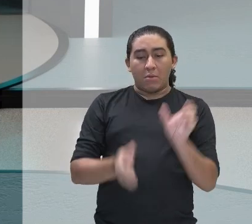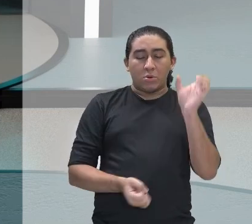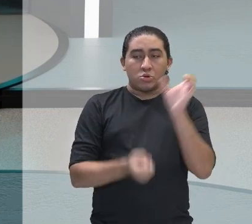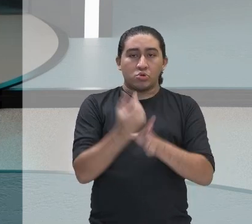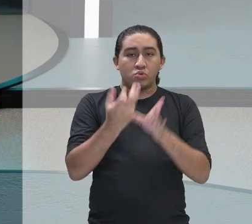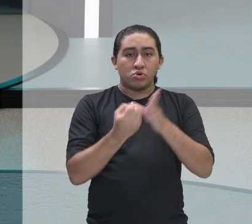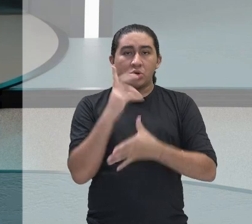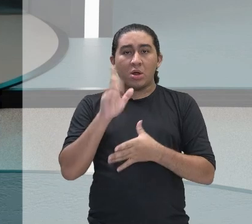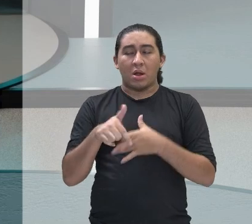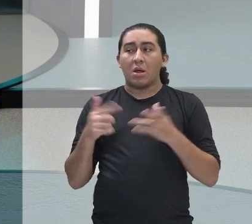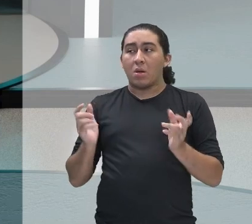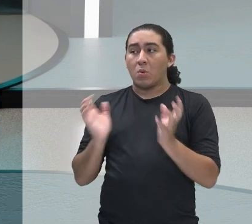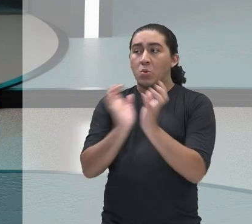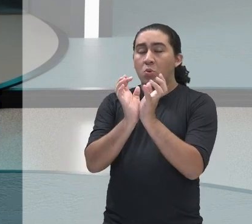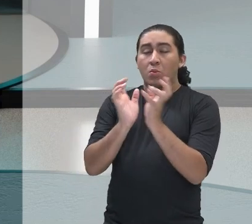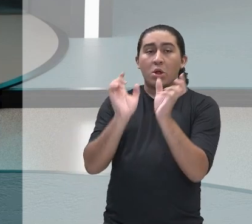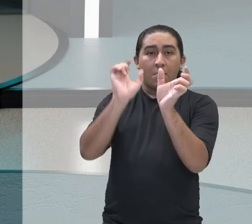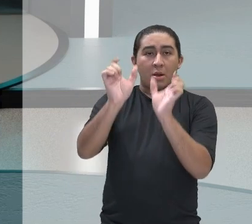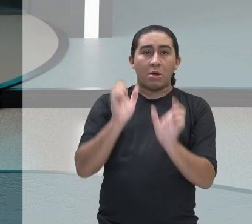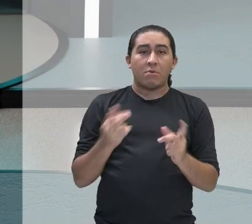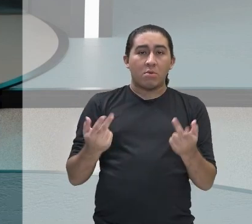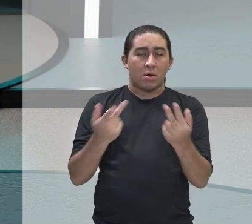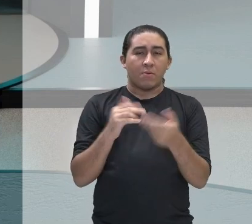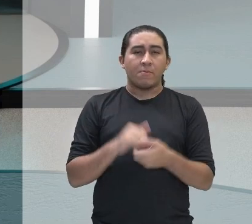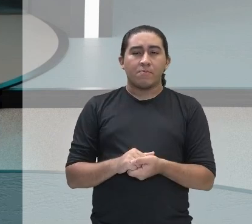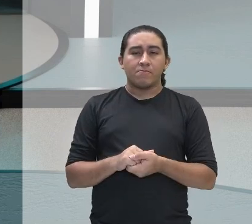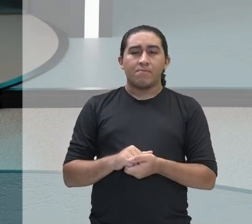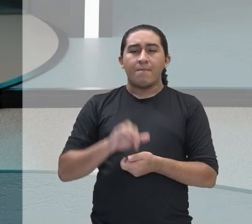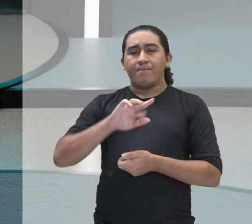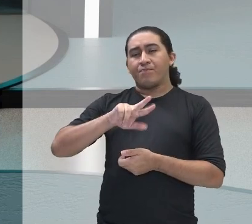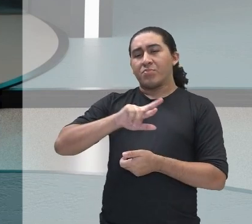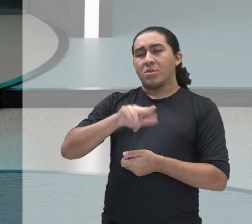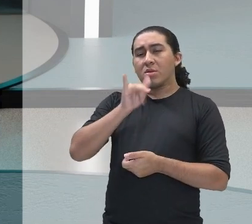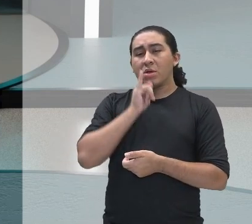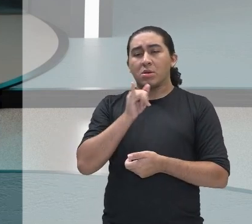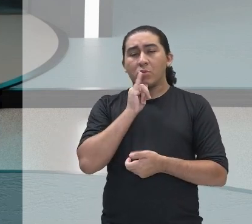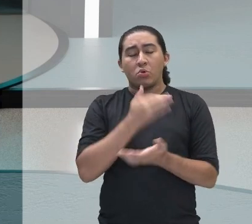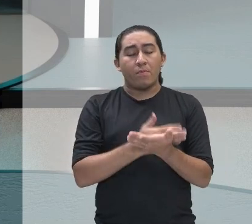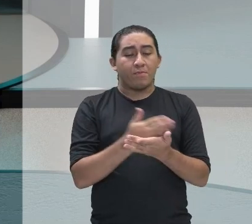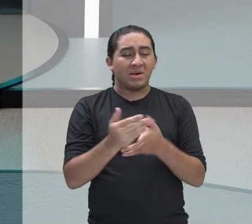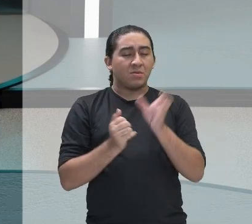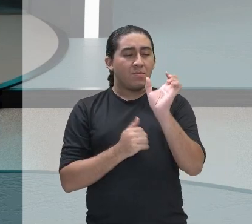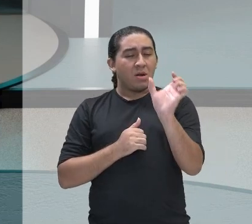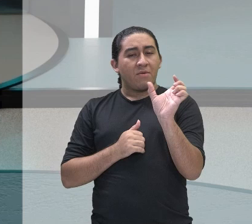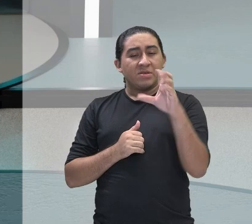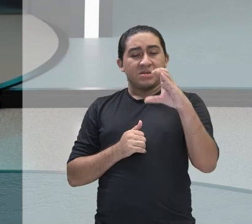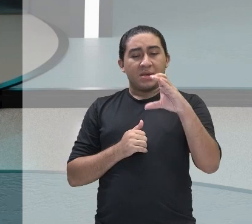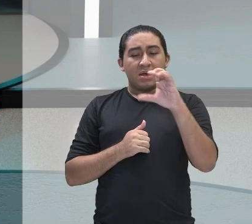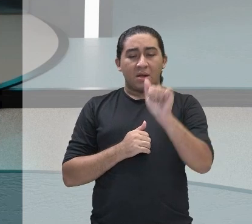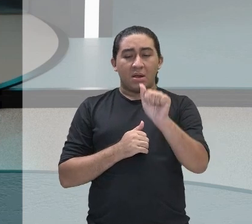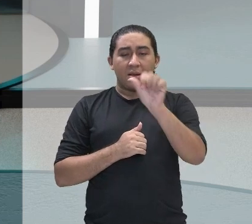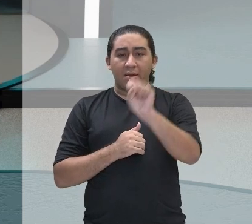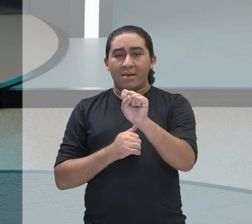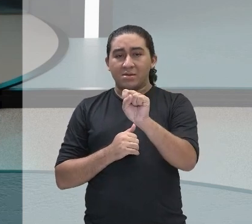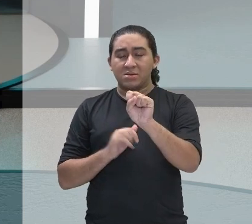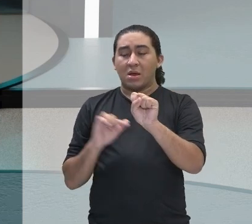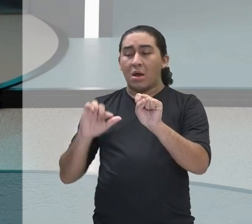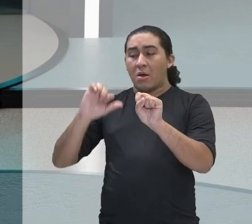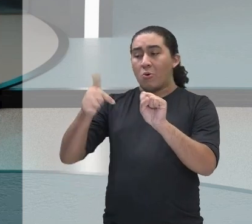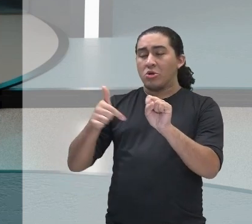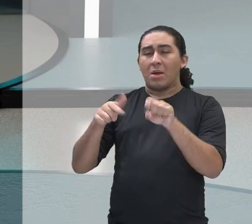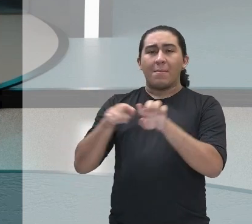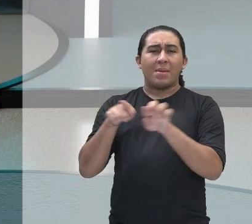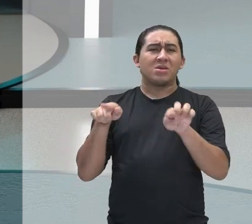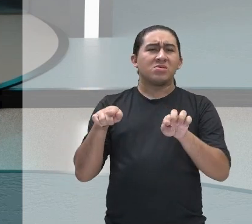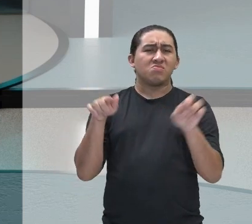mesma família. Eu não vou, só porque começa uma palavra com C-A-S, e às vezes não tem